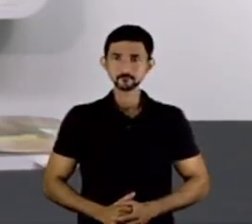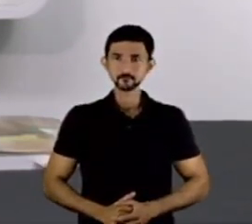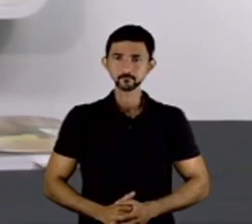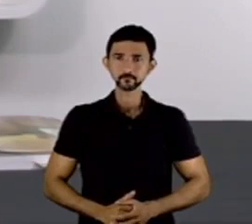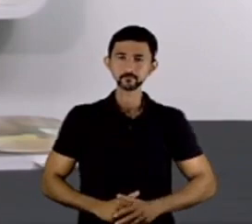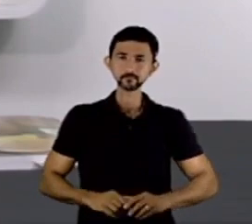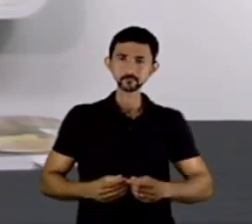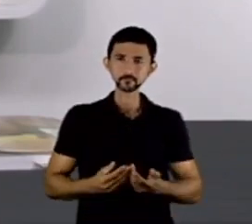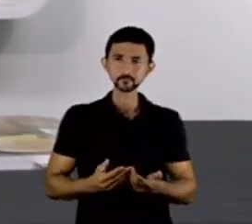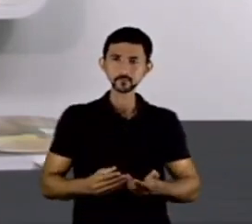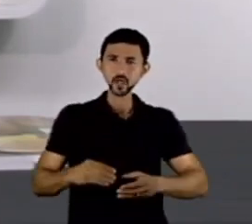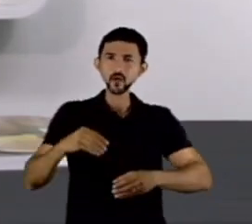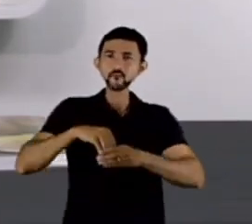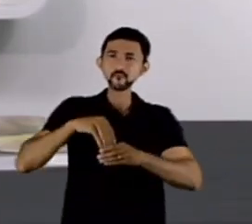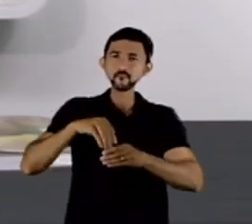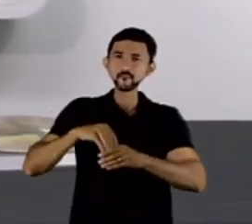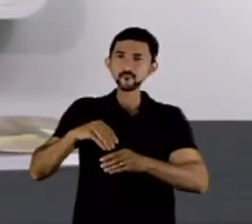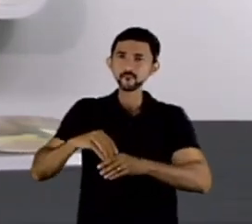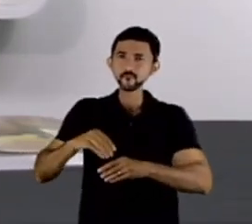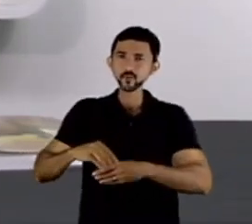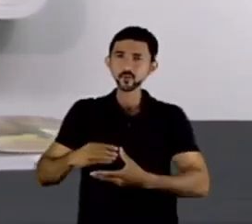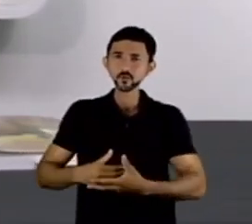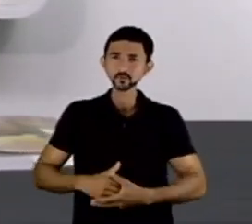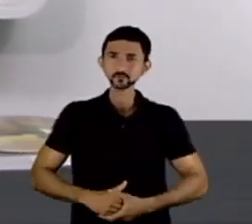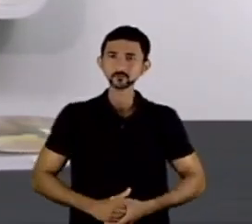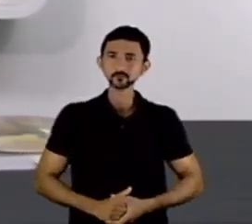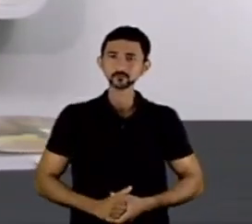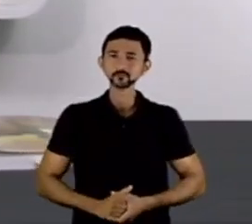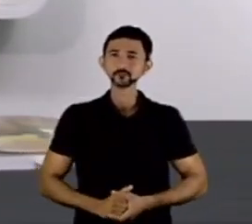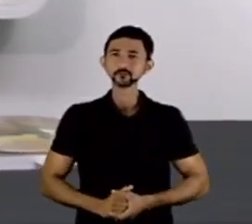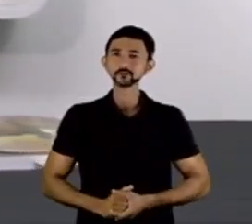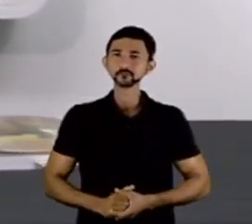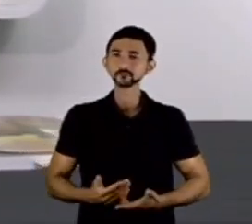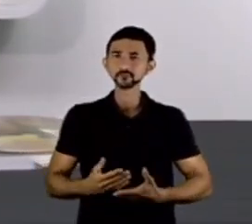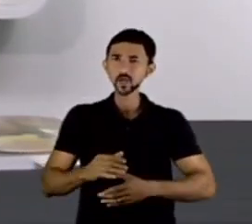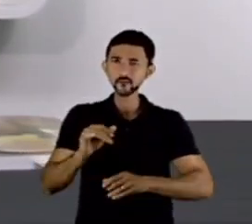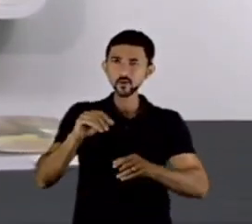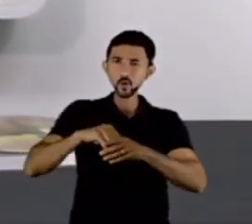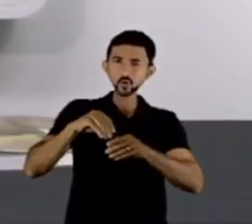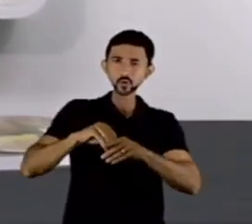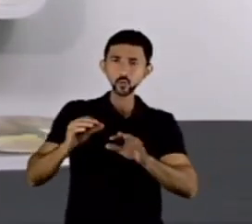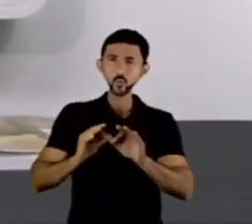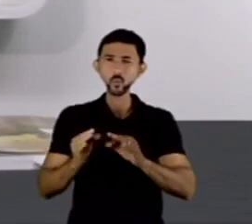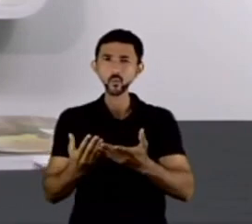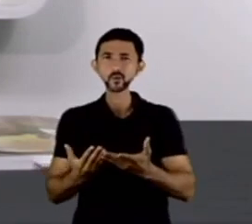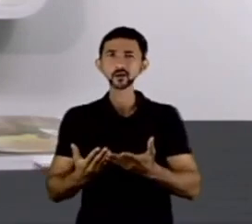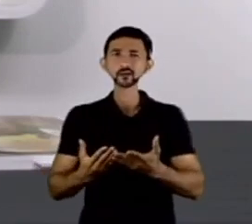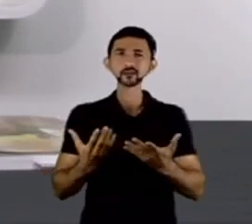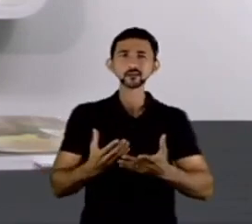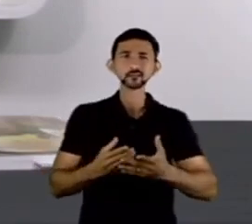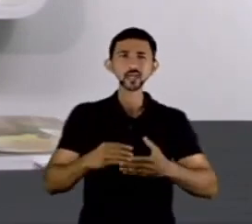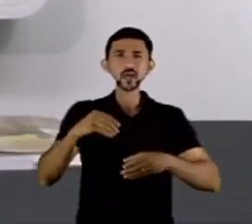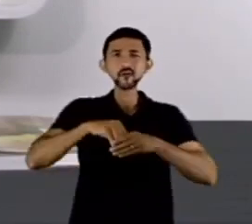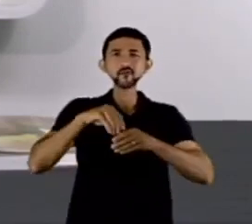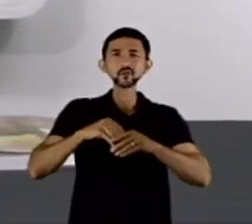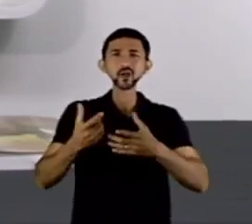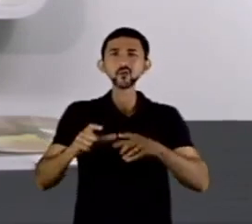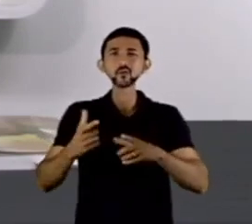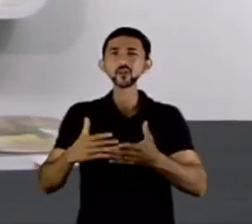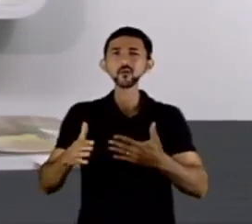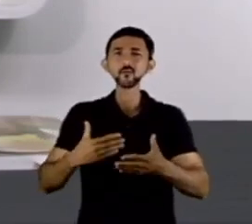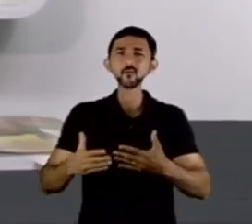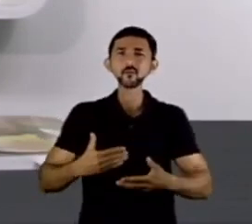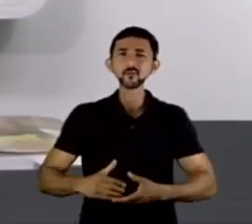Mas votem em quem vocês querem votar e não por apadrinhamento político. Ah, mas eu quero votar nele, tá? Vota, não